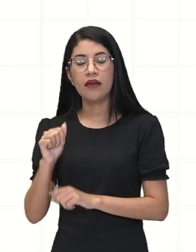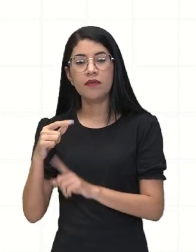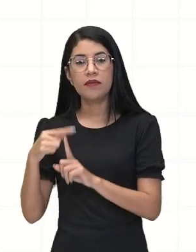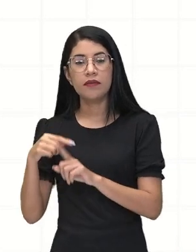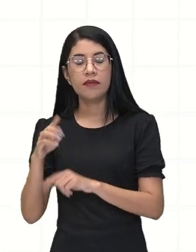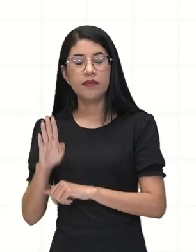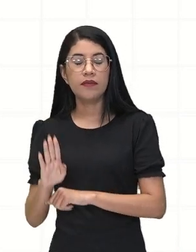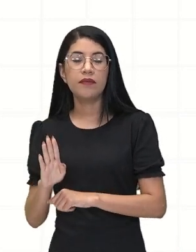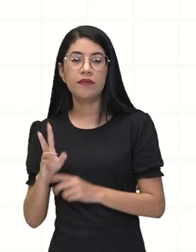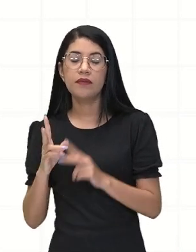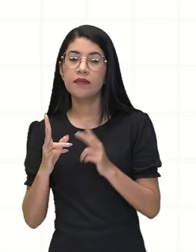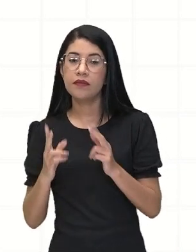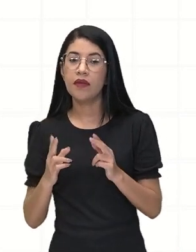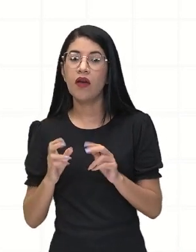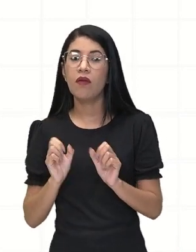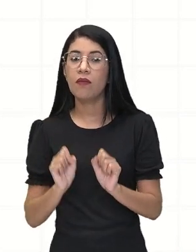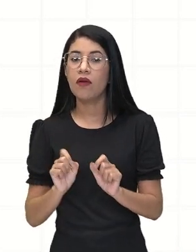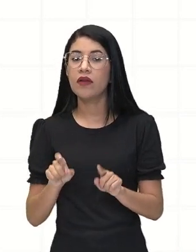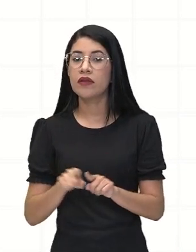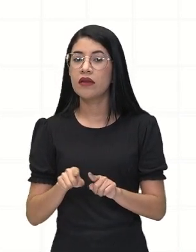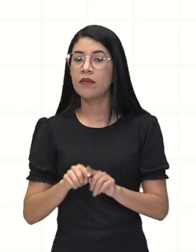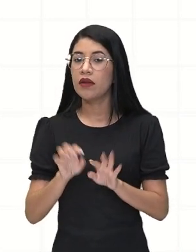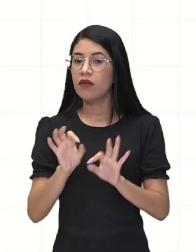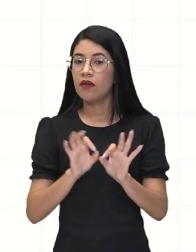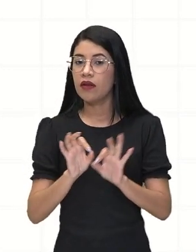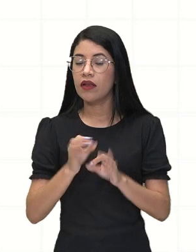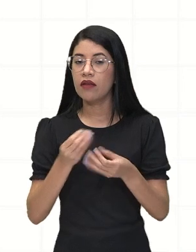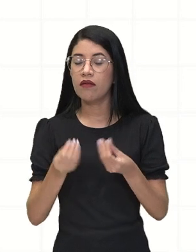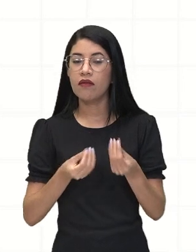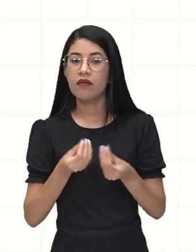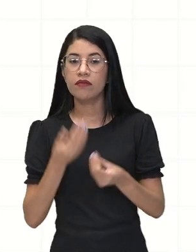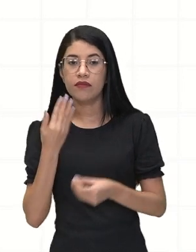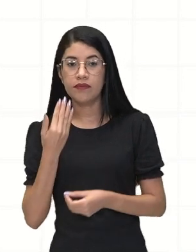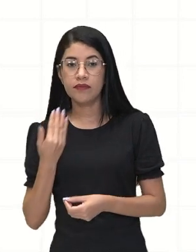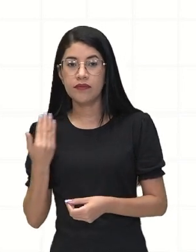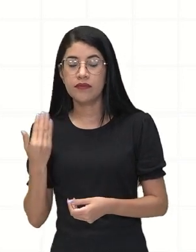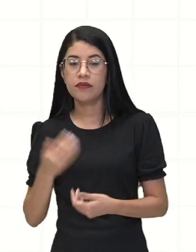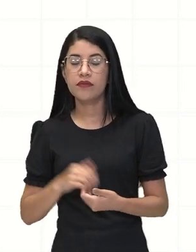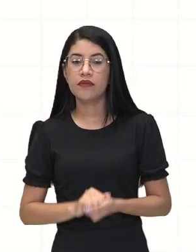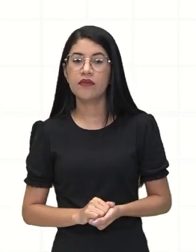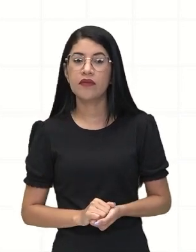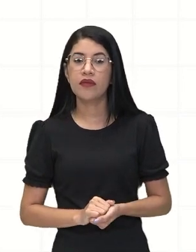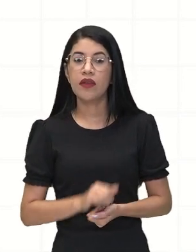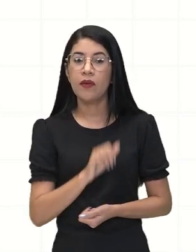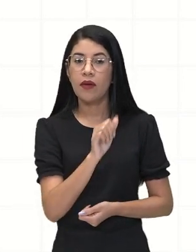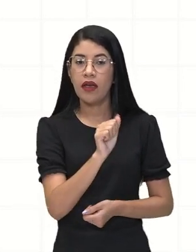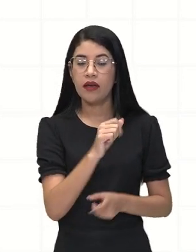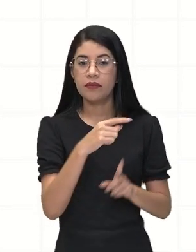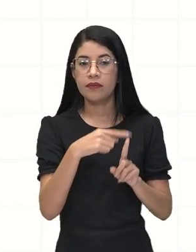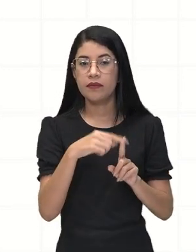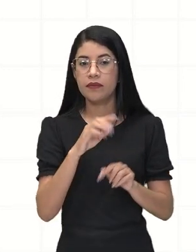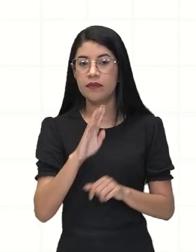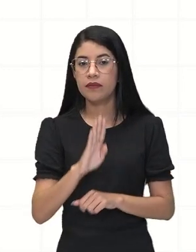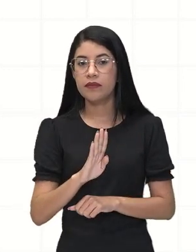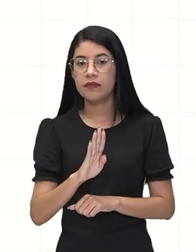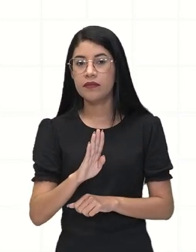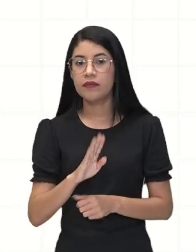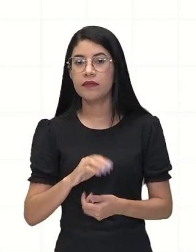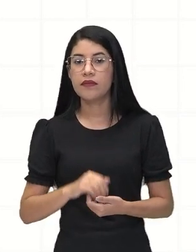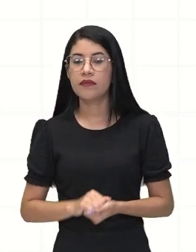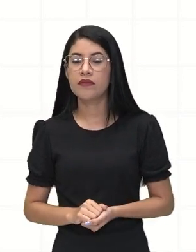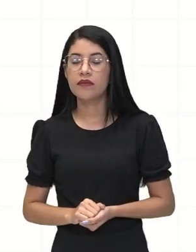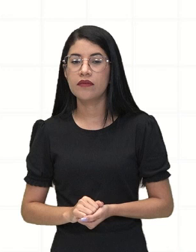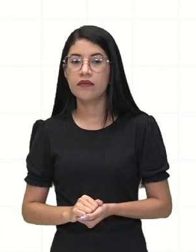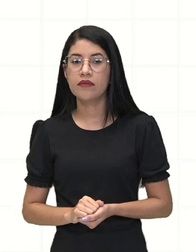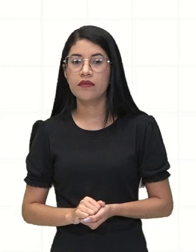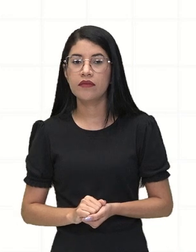soma. Então, eu posso colocar ele em evidência. Então, colocando o AB em evidência, ó, então, x vezes